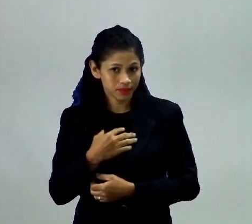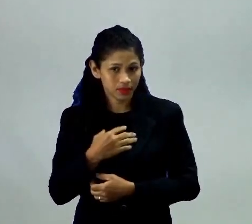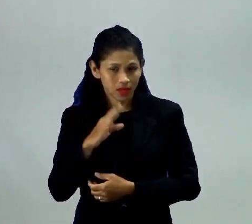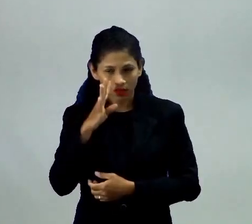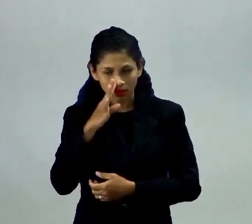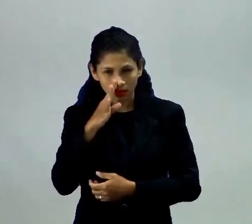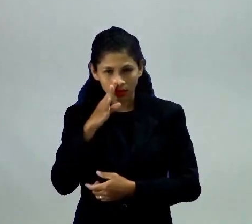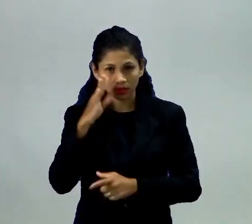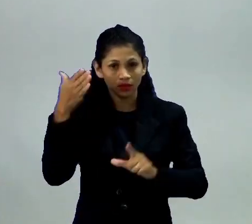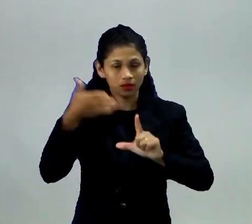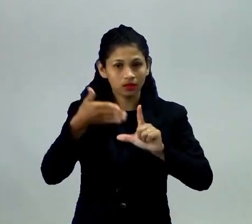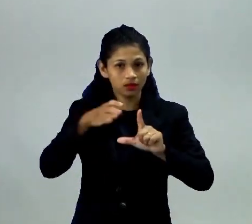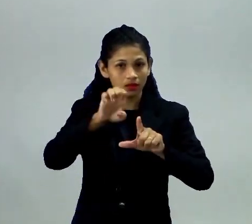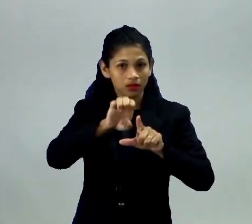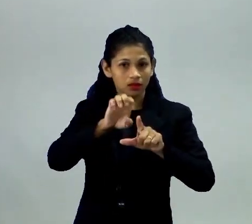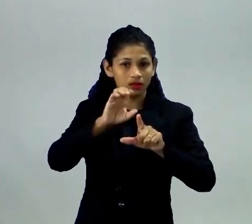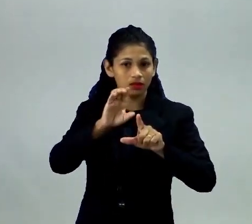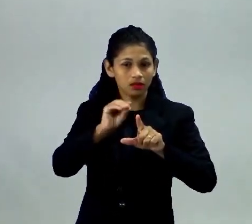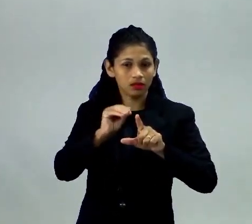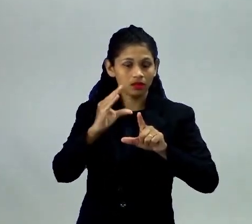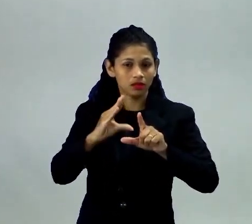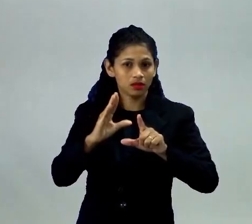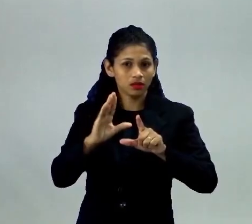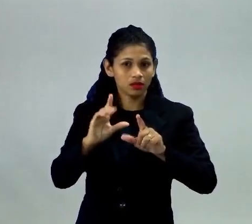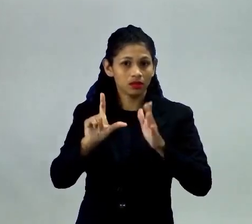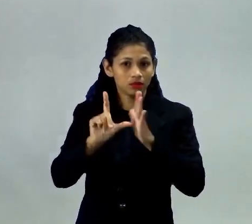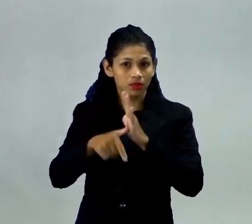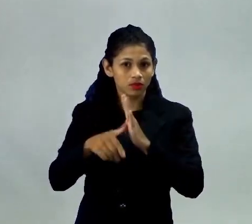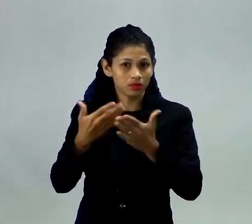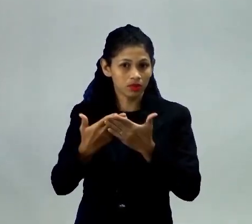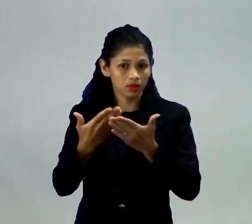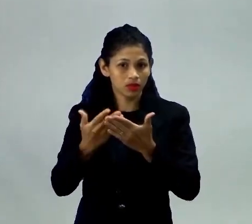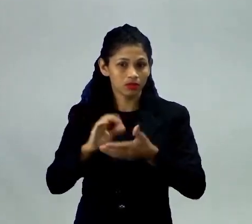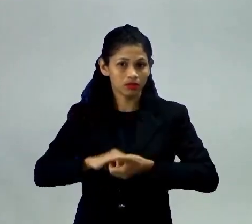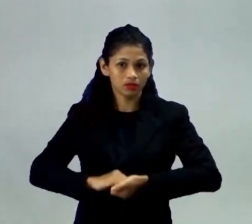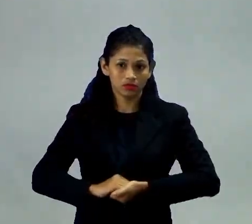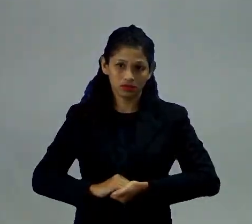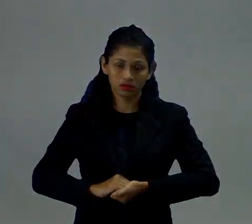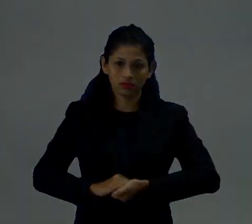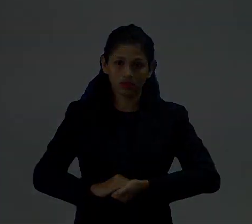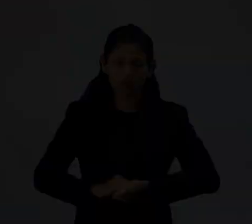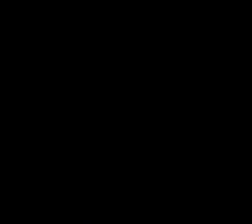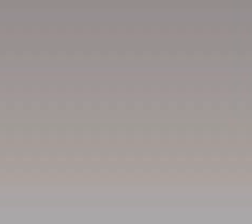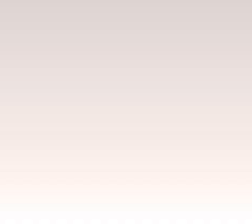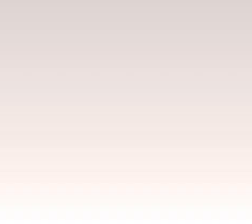aulas, acesse a plataforma Eduque. Até a nossa próxima aula. Tchau, tchau!